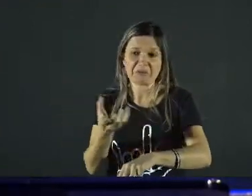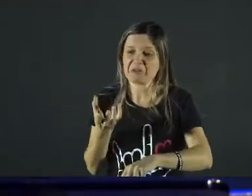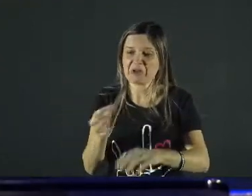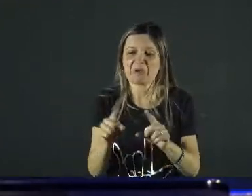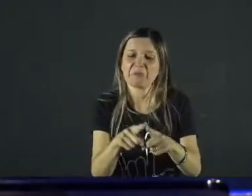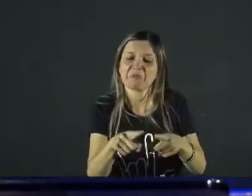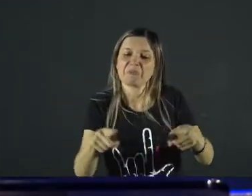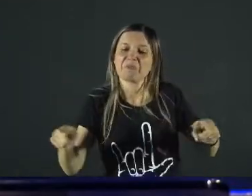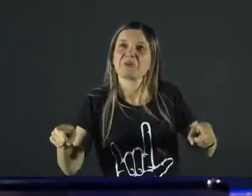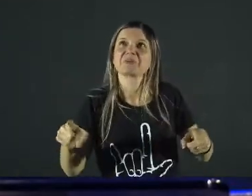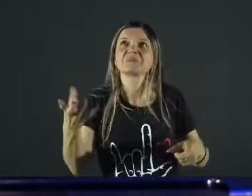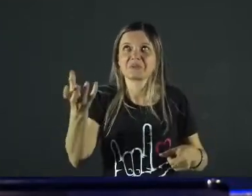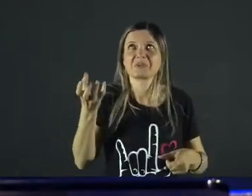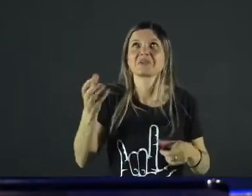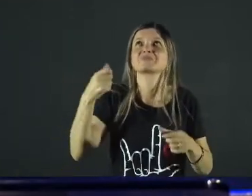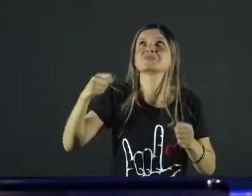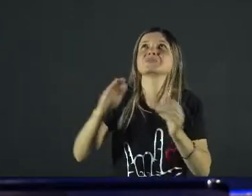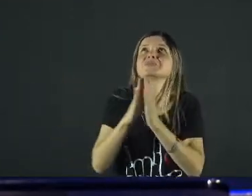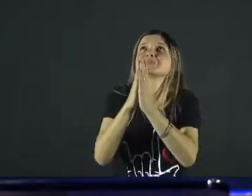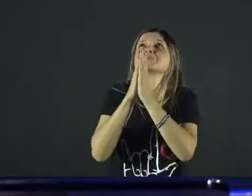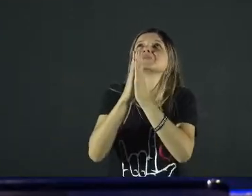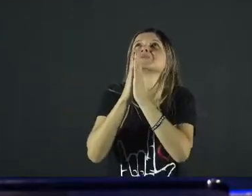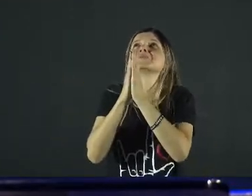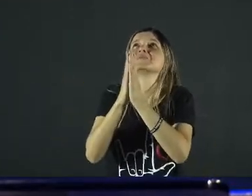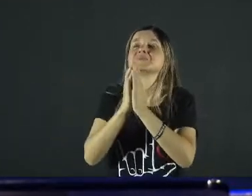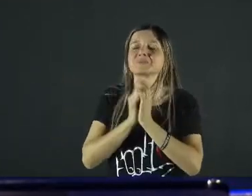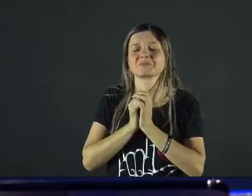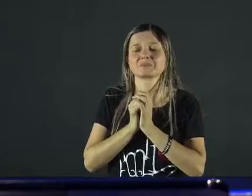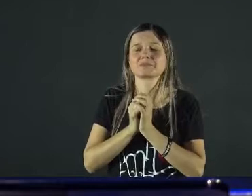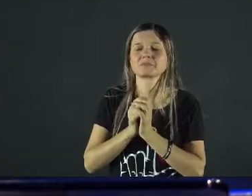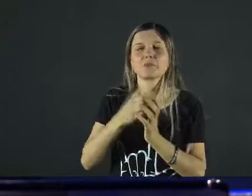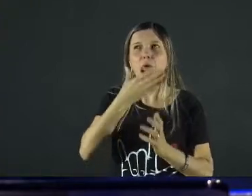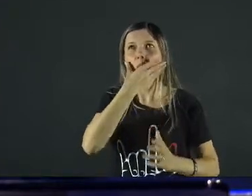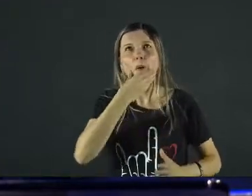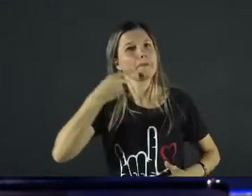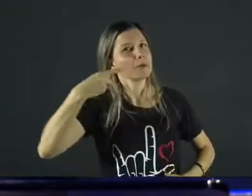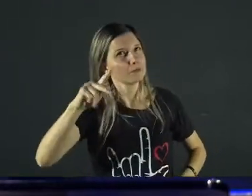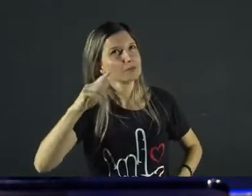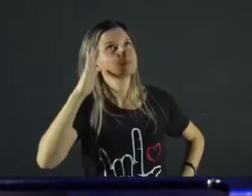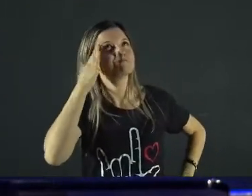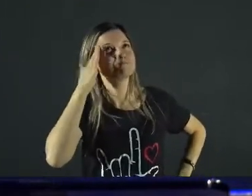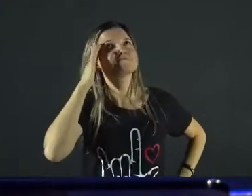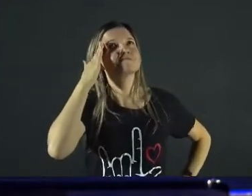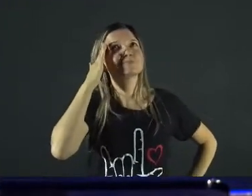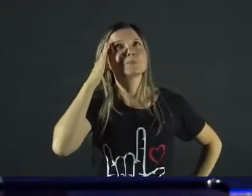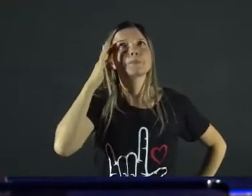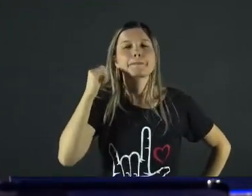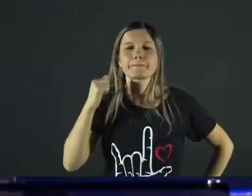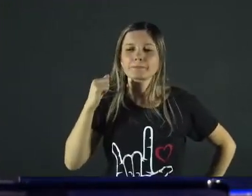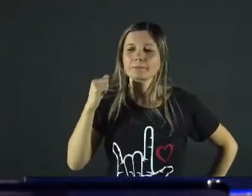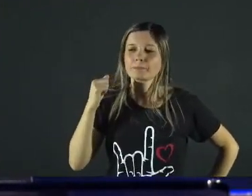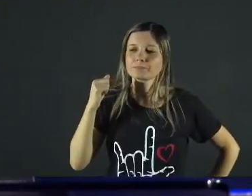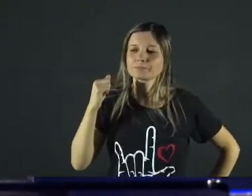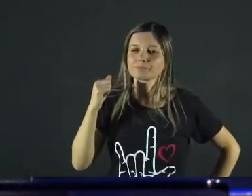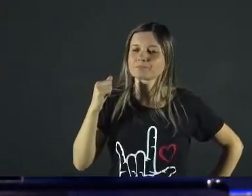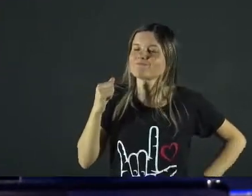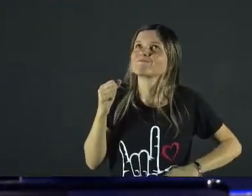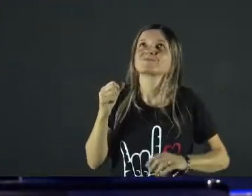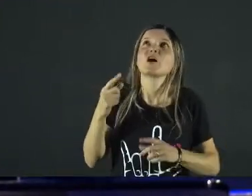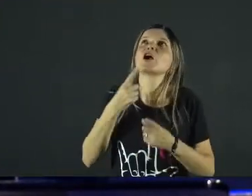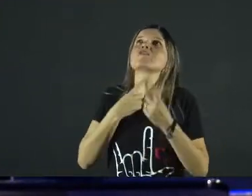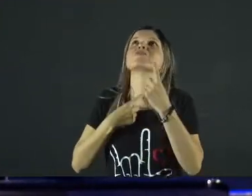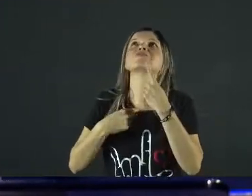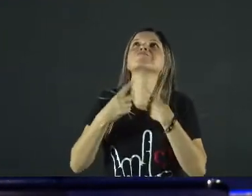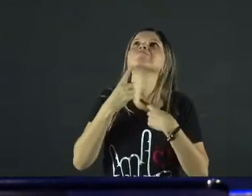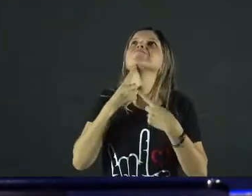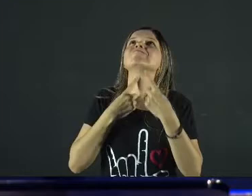Basta você clamar a ele. O Eliseu, então, sabendo que essa era a maior